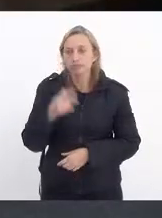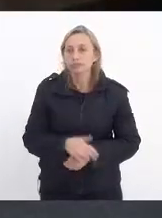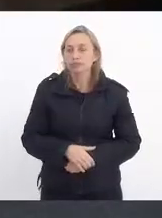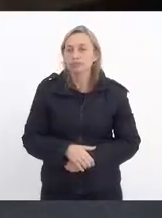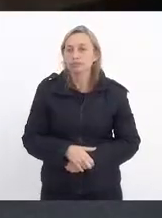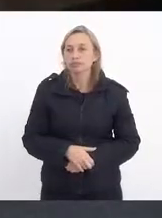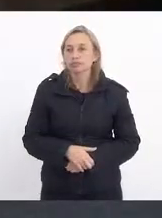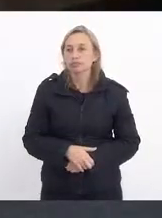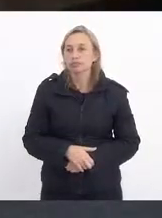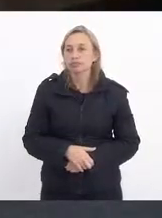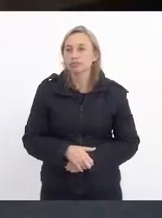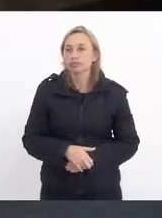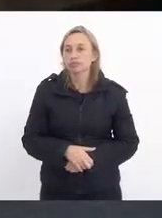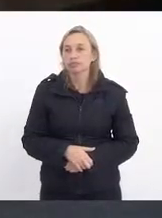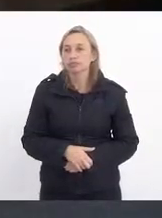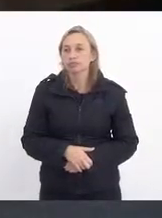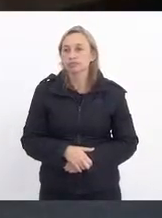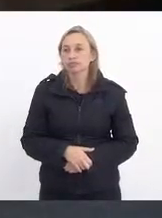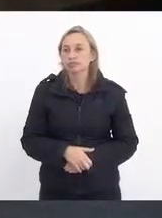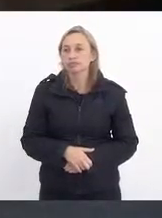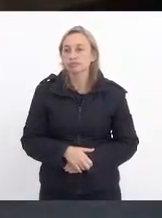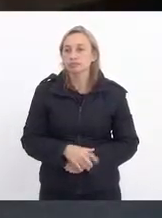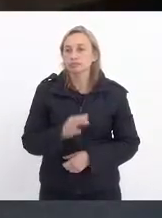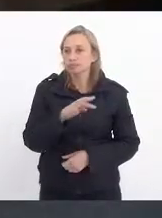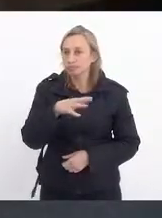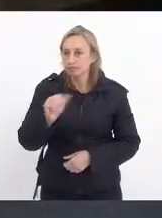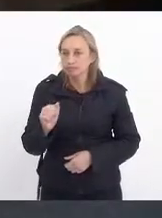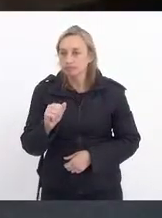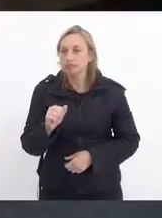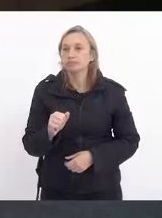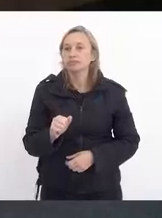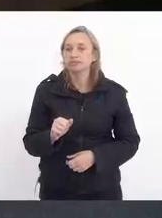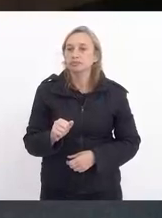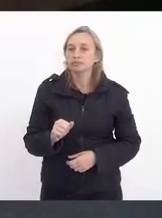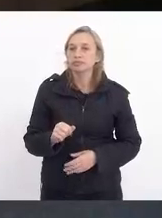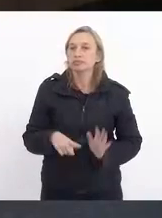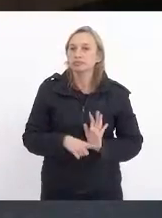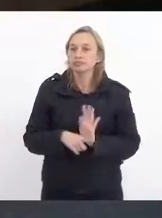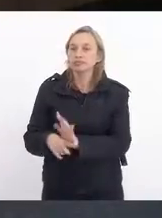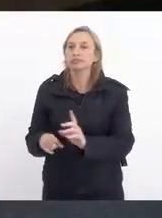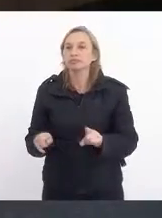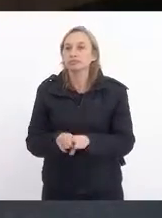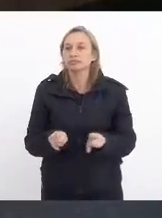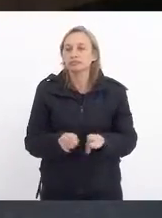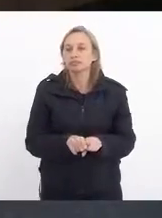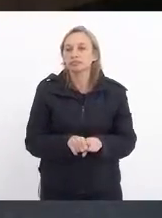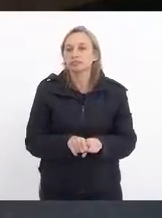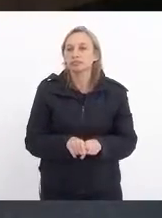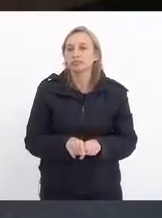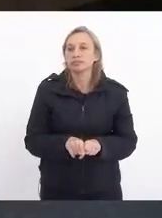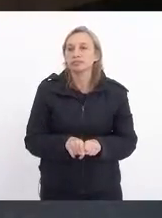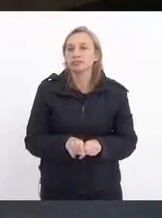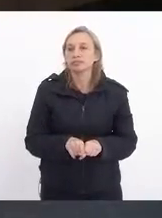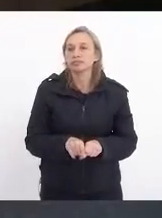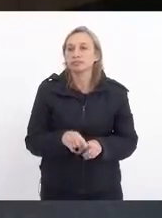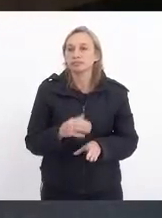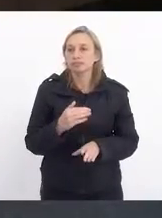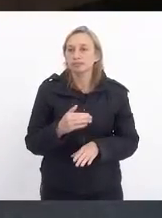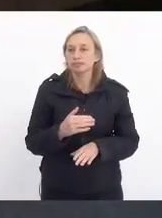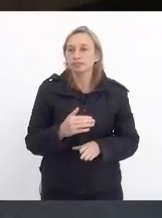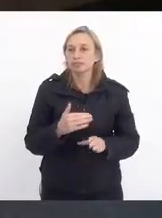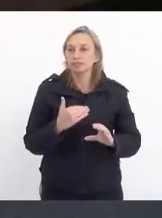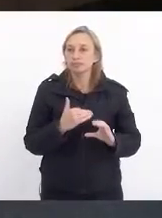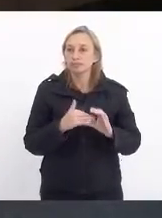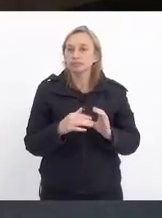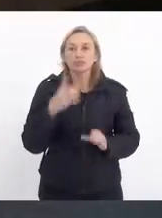de parcela da nata das praças e democraticamente atendendo o encaminhamento que inclusive e